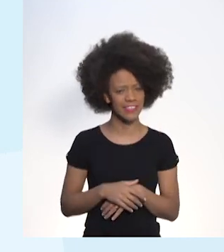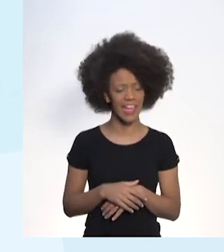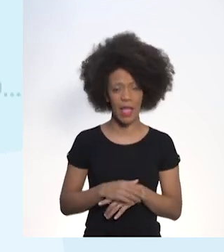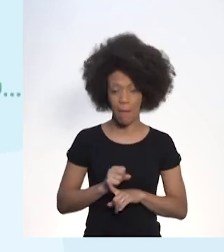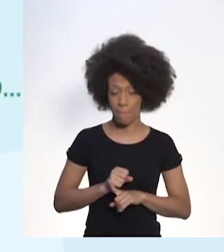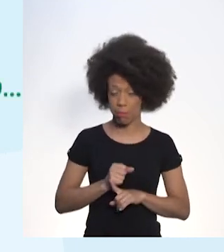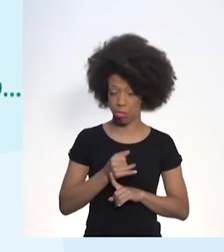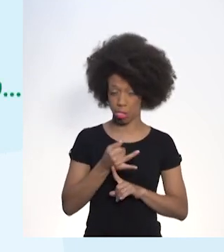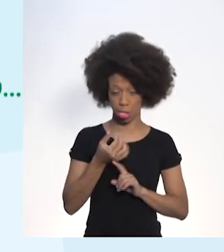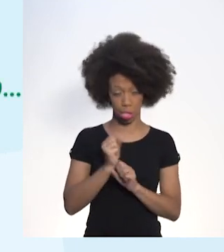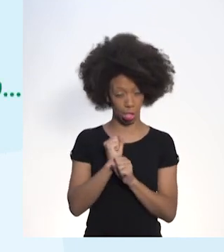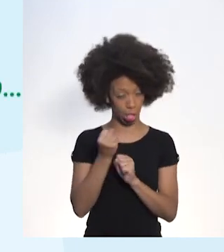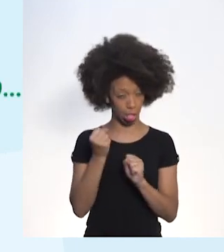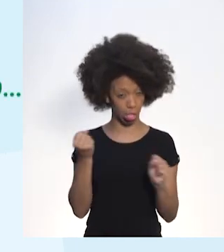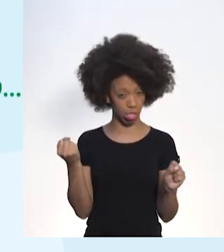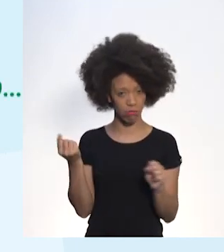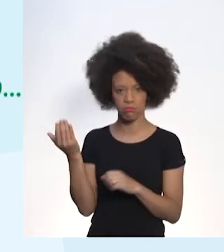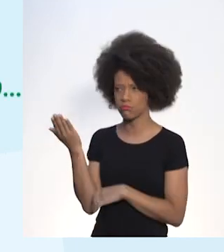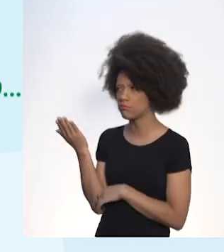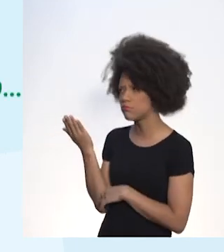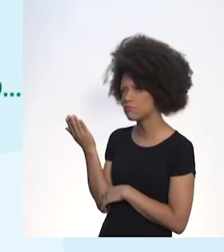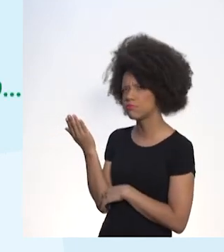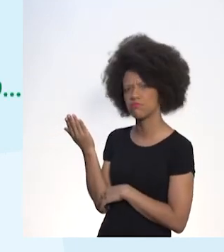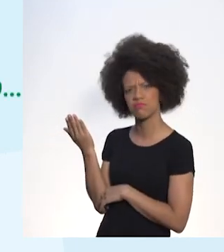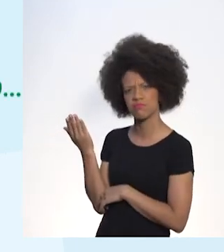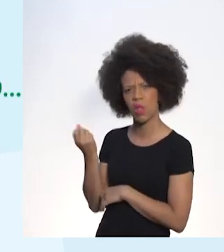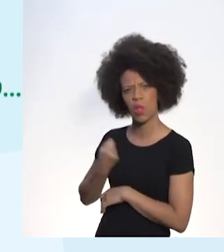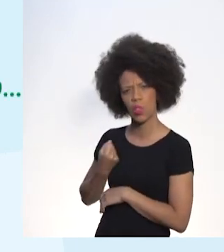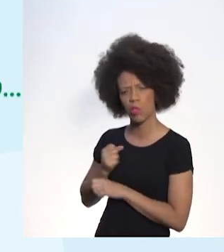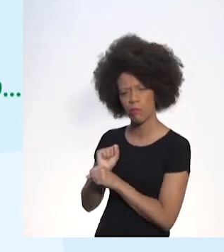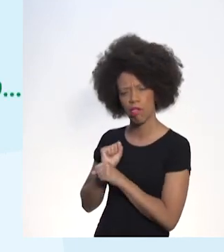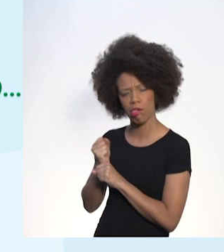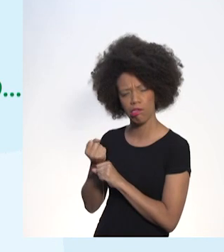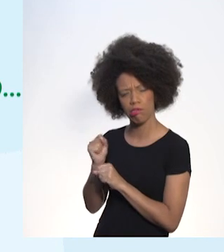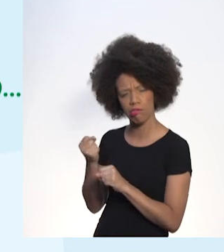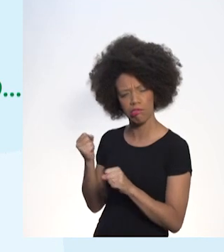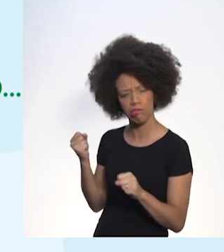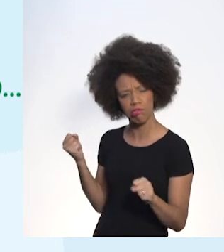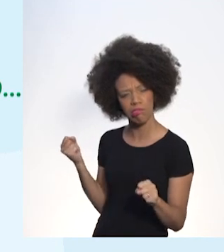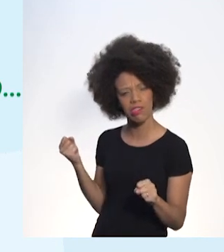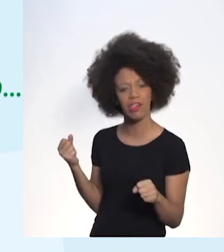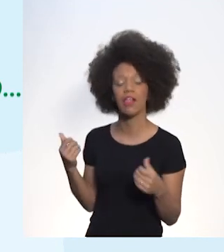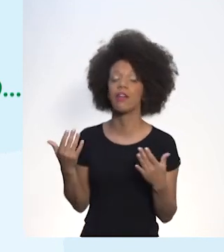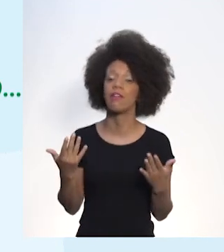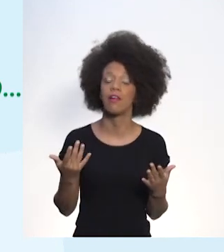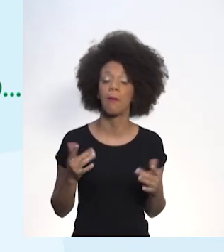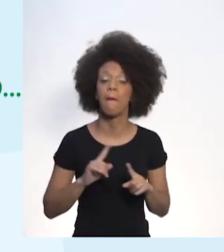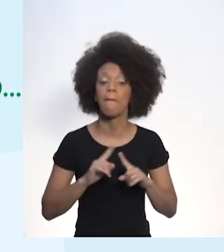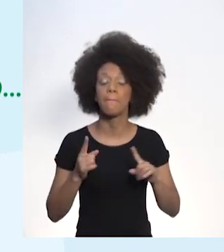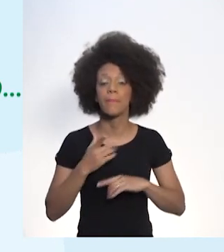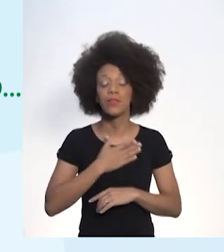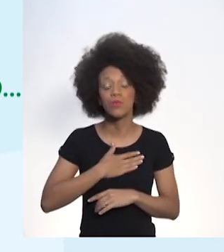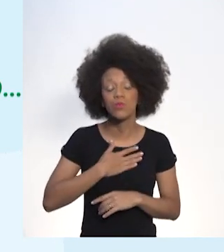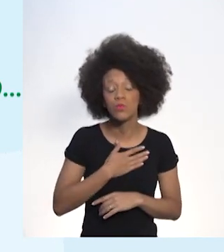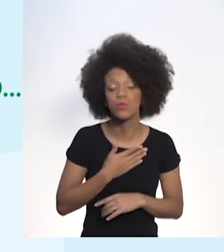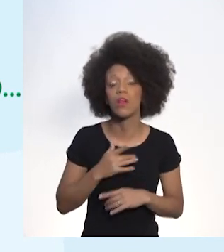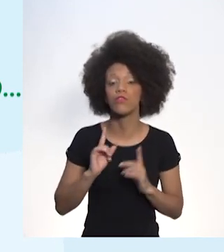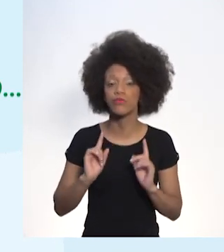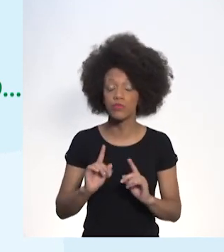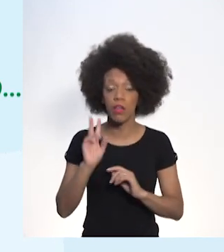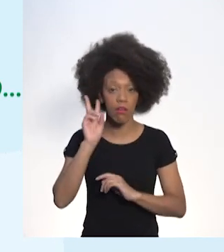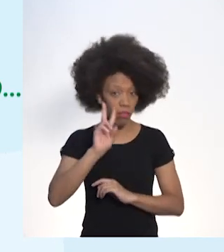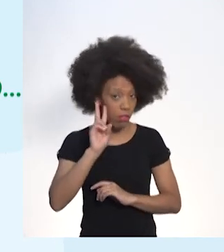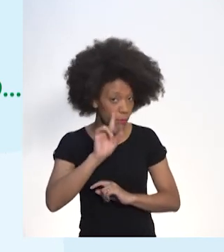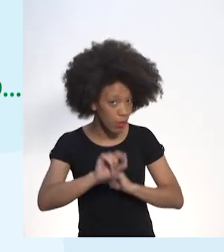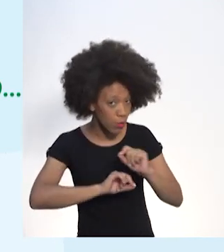de grande, ó. Olha o tamanho do número aí, ó. Ele é muito grande, né? Então a gente costuma trabalhar, né, E Alessandra?